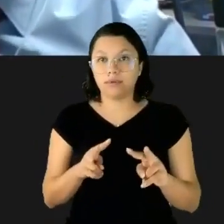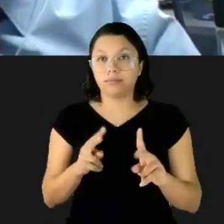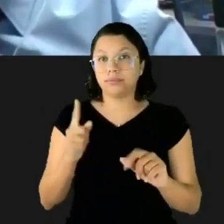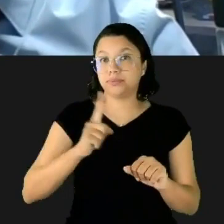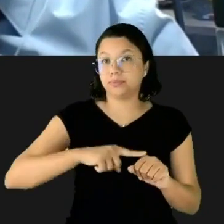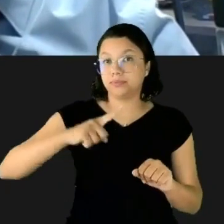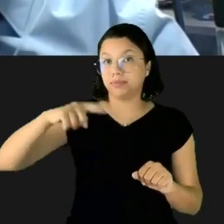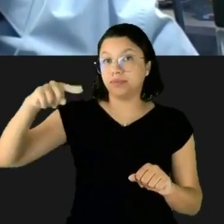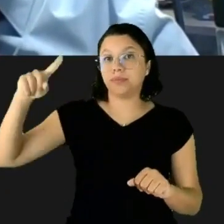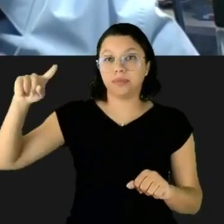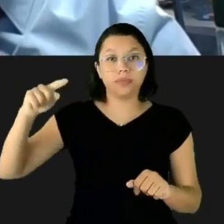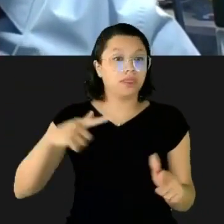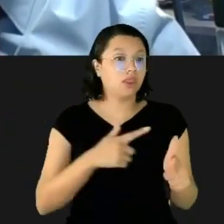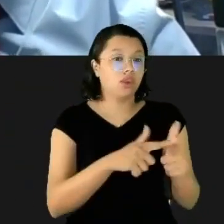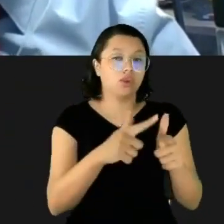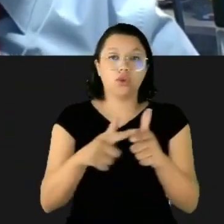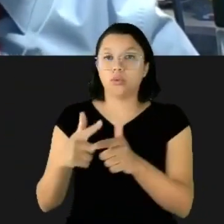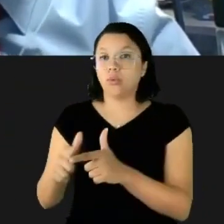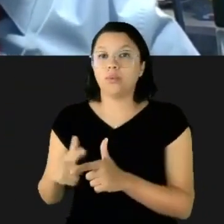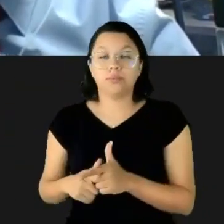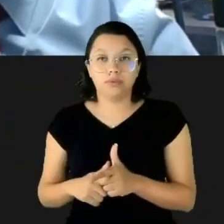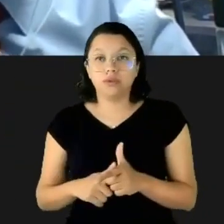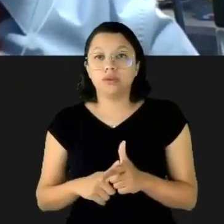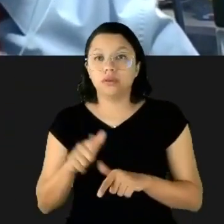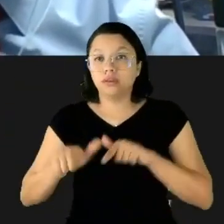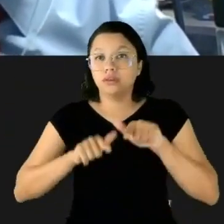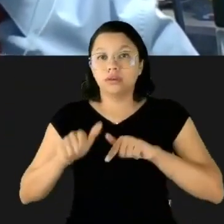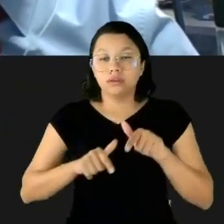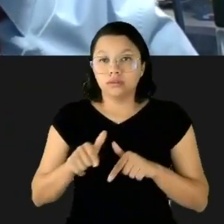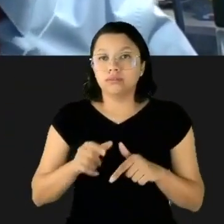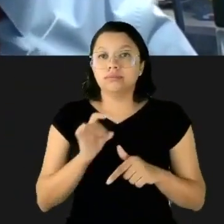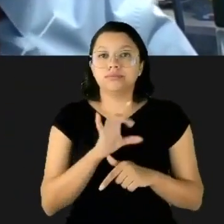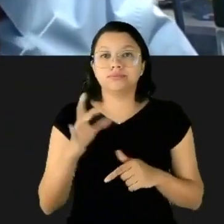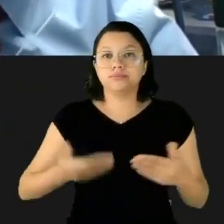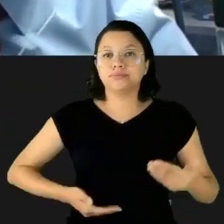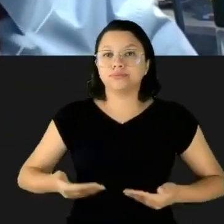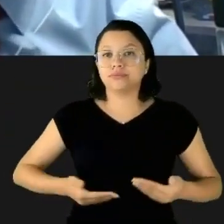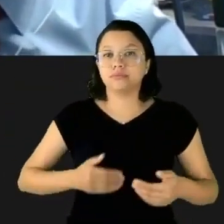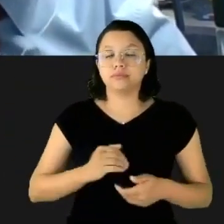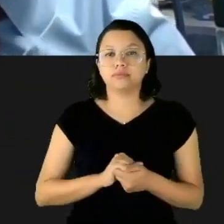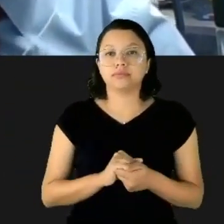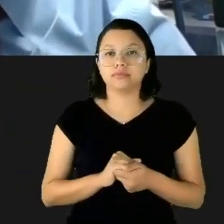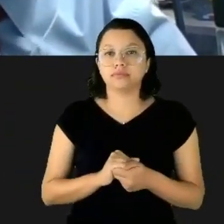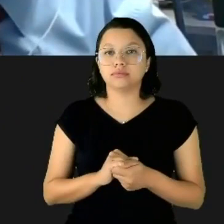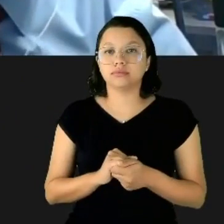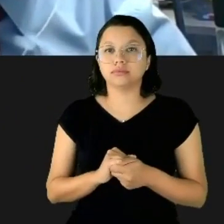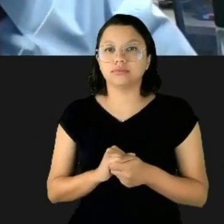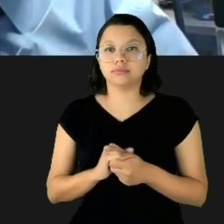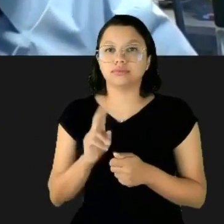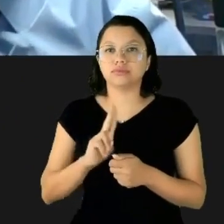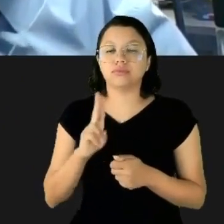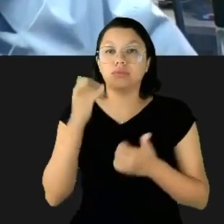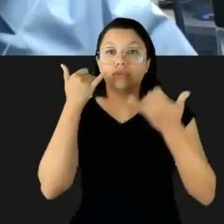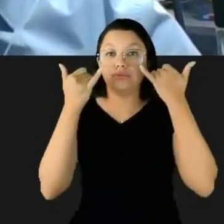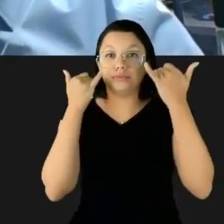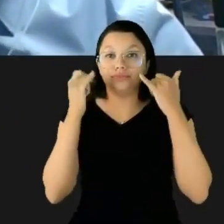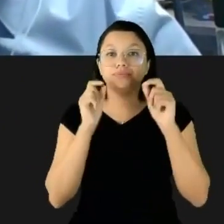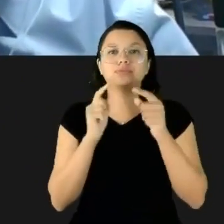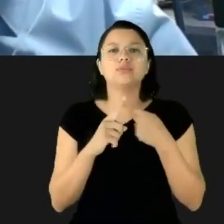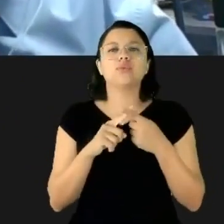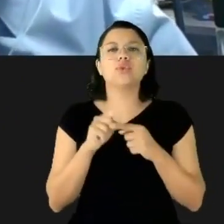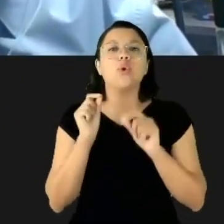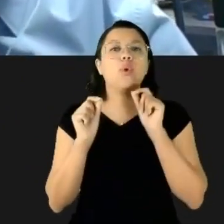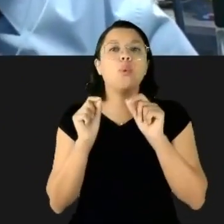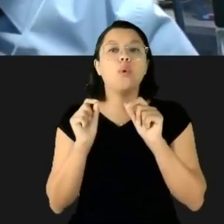distribuição, métrica de produtividade por servidor, por intermédio de informações, porque o que não é